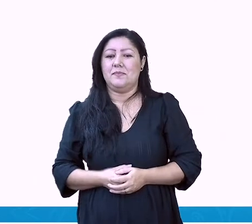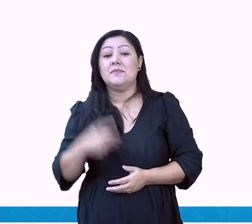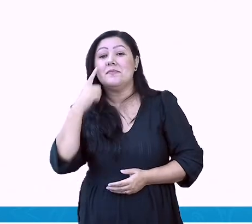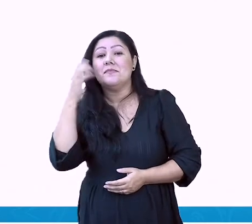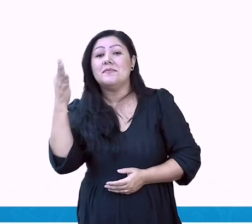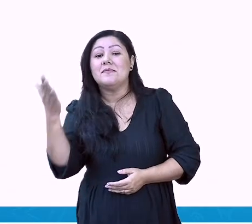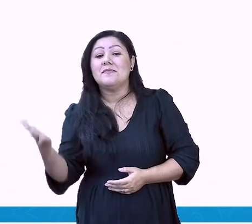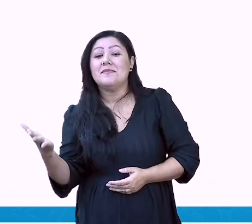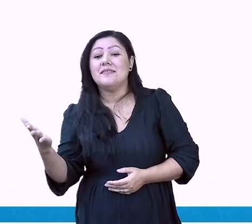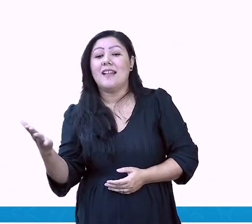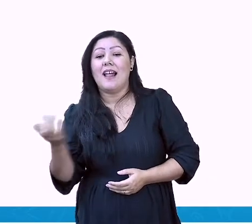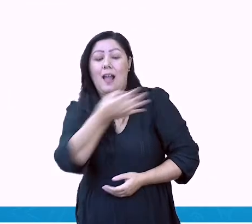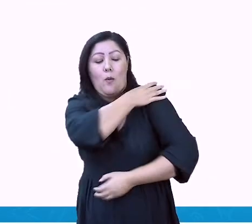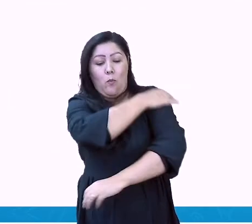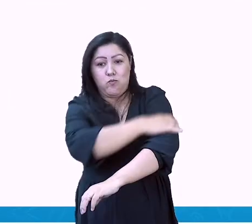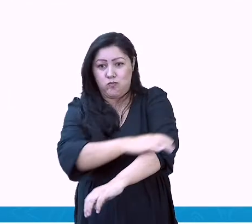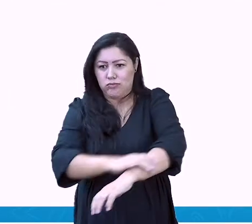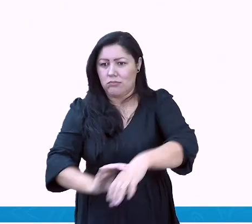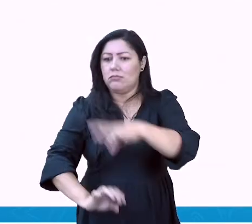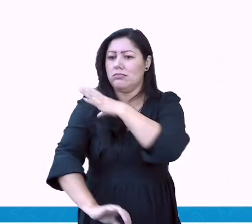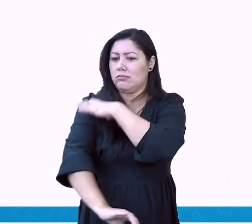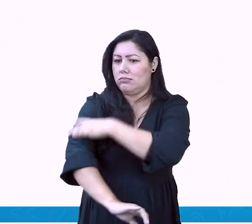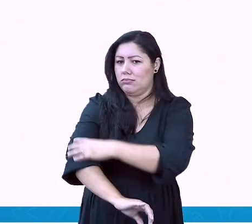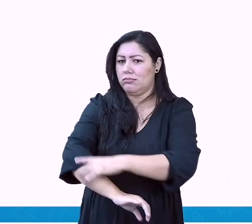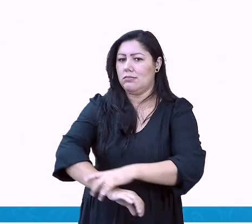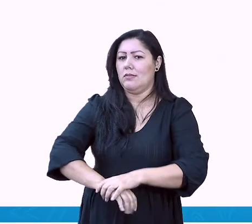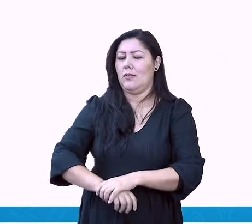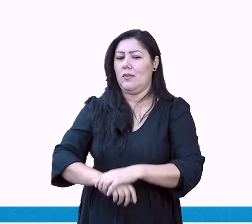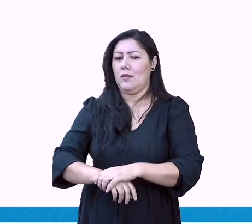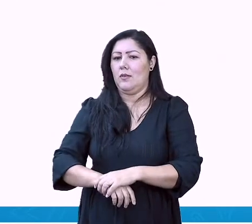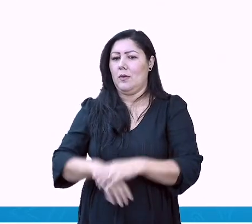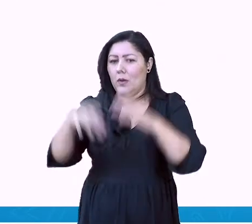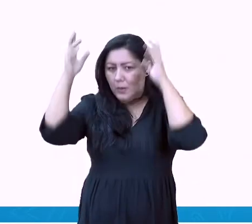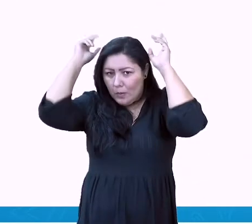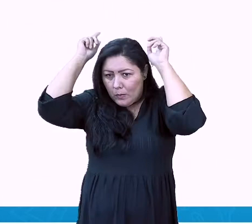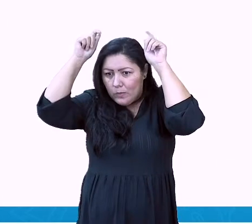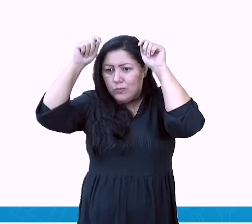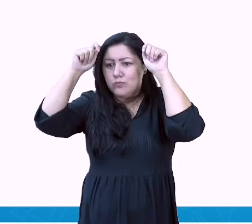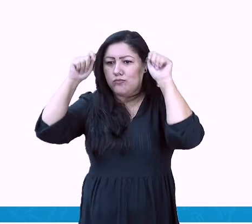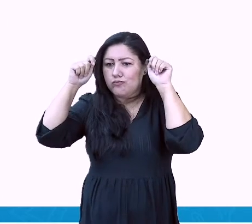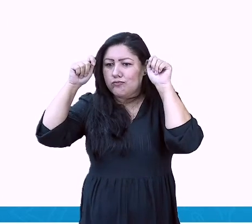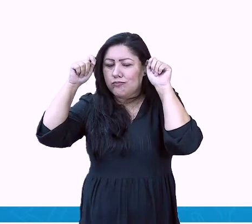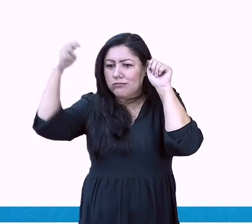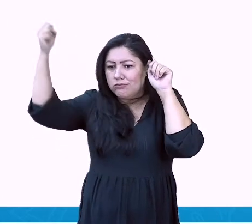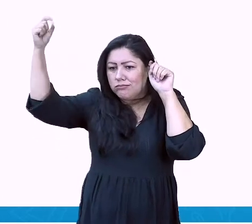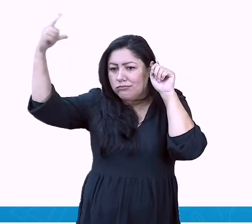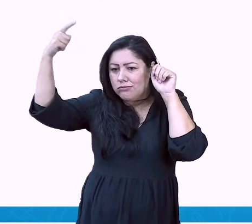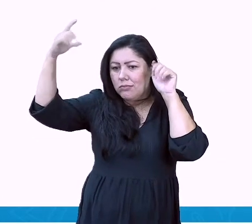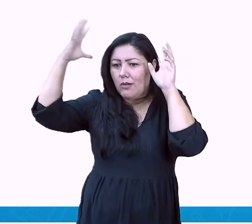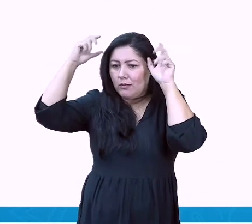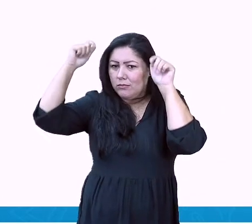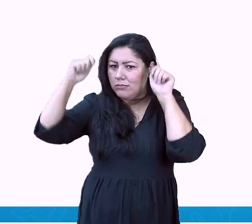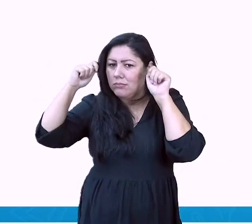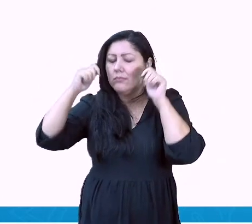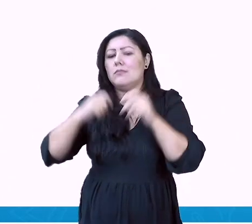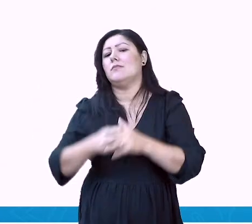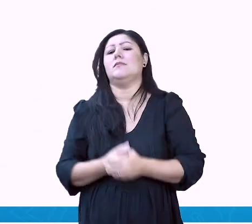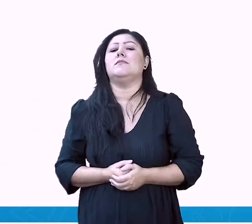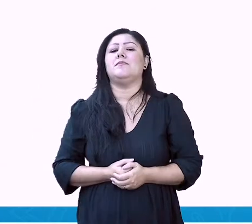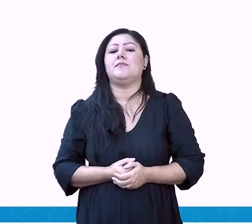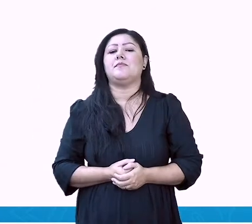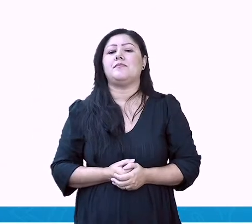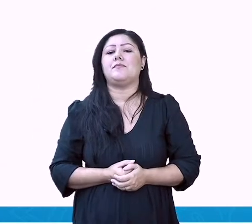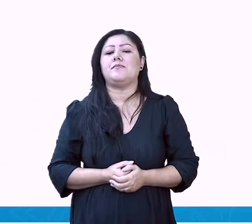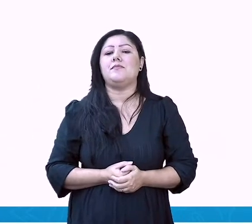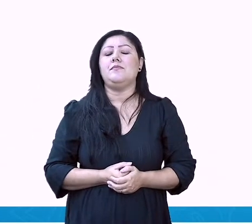E aí as roupas, eu peguei mais essa foto para mostrar para vocês. Há uma necessidade, esse chapéu